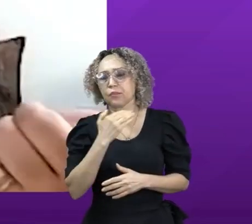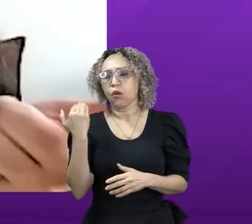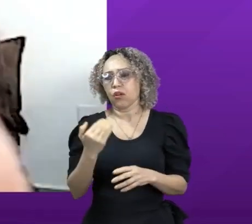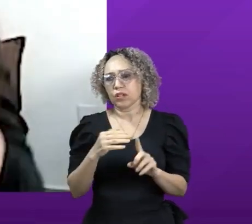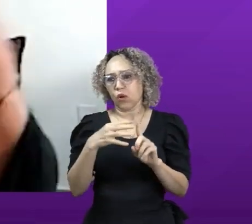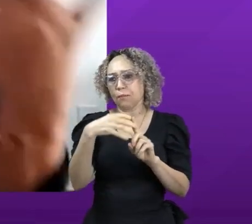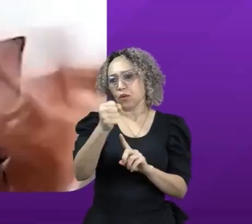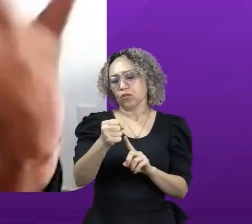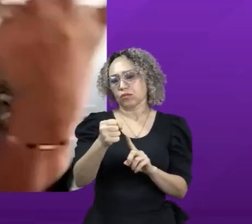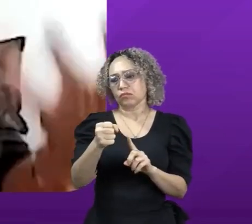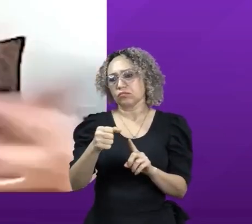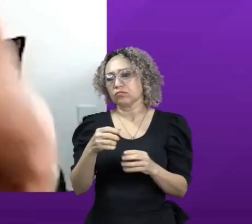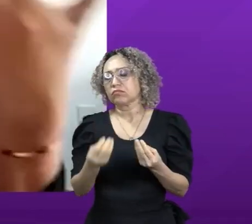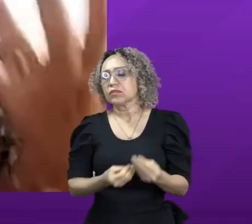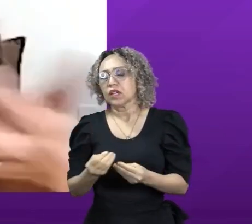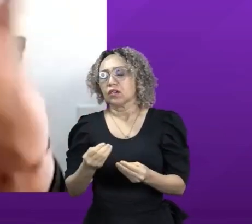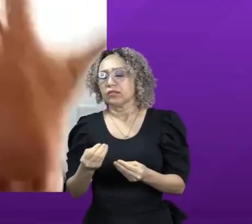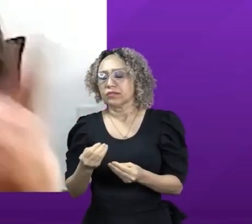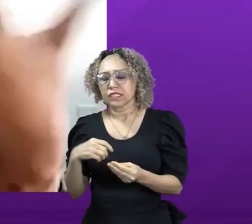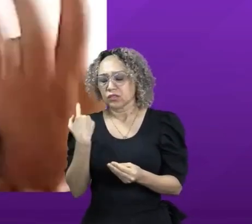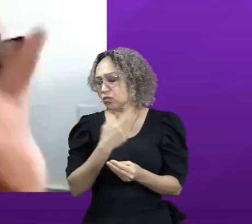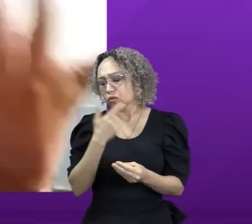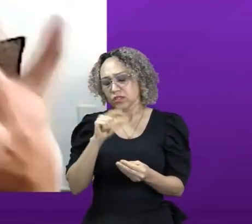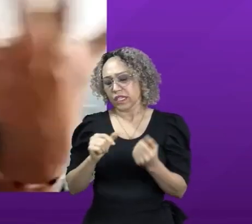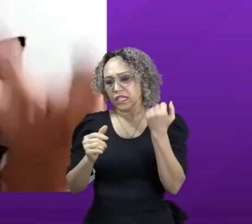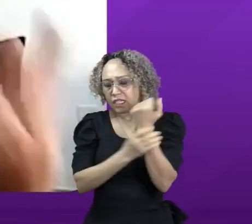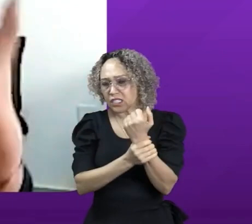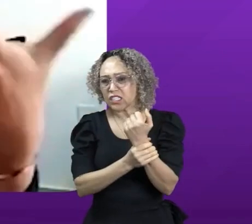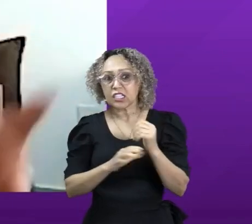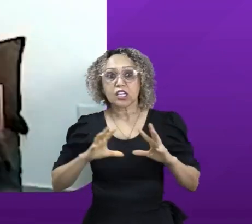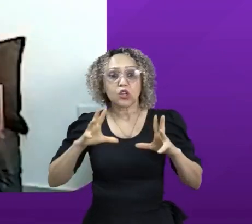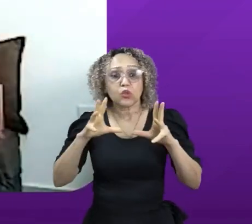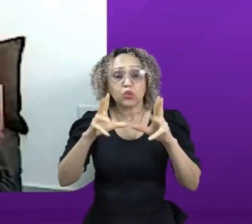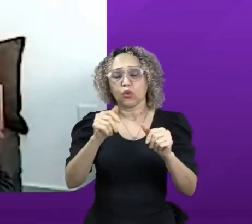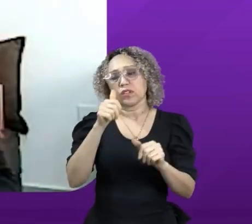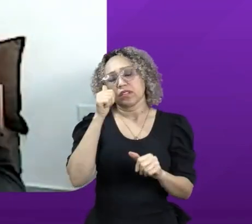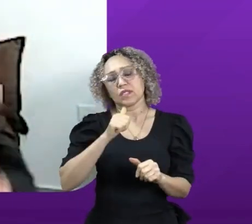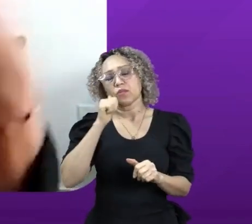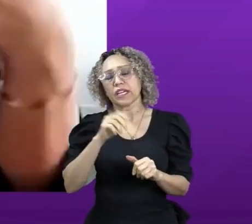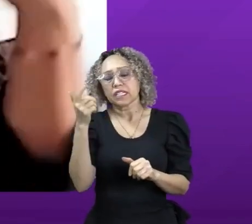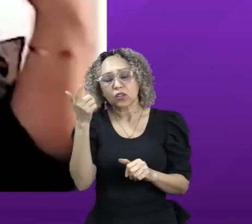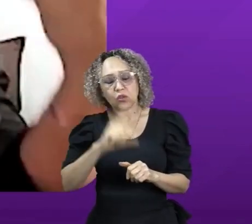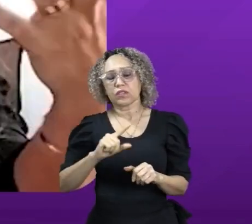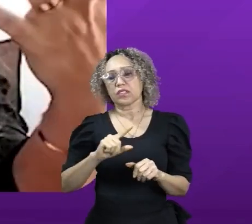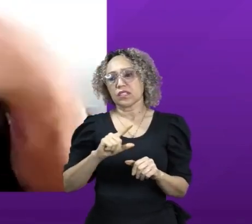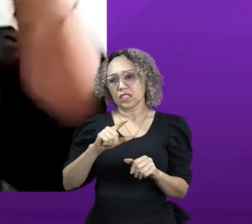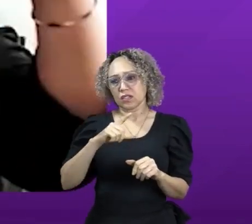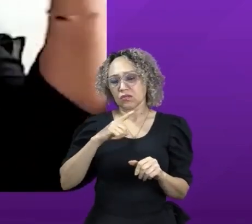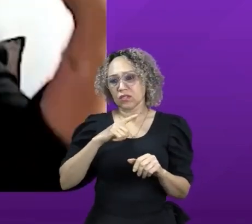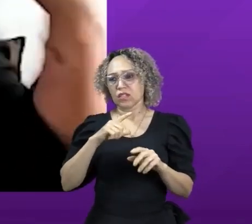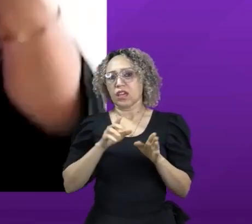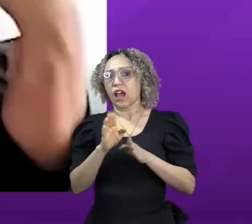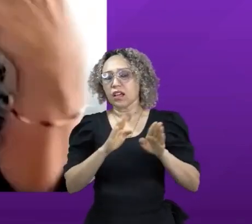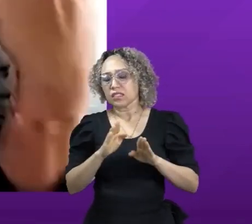consegue garantir que todas as mulheres que desejam ter acesso ao método contraceptivo consigam. Então, essa ideia de que